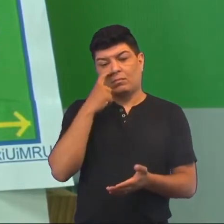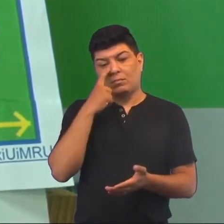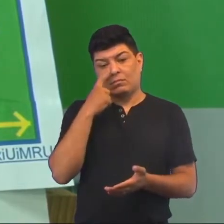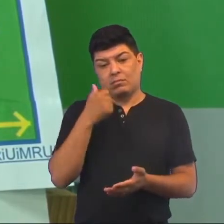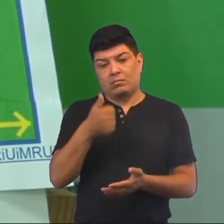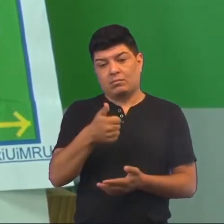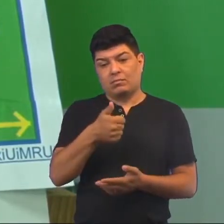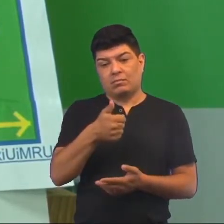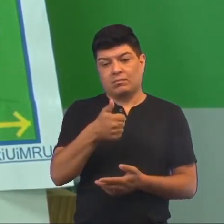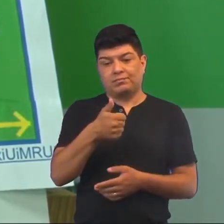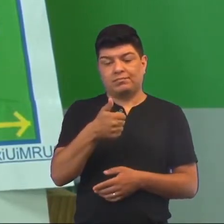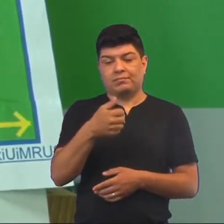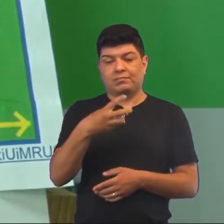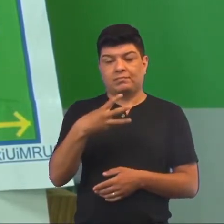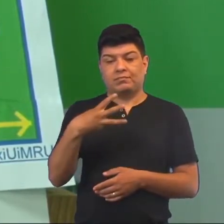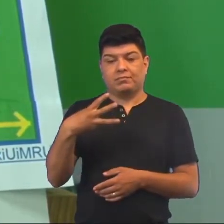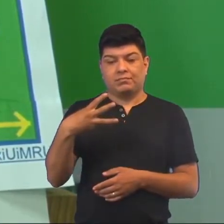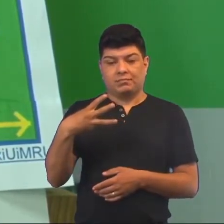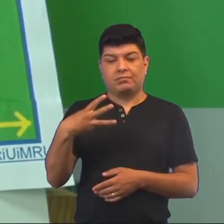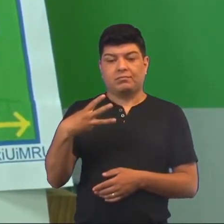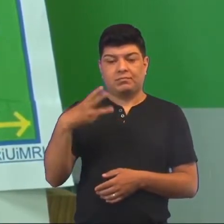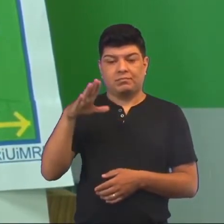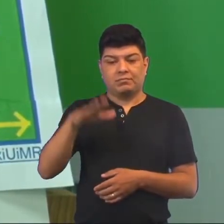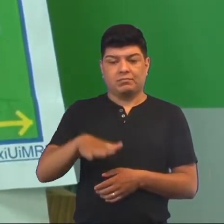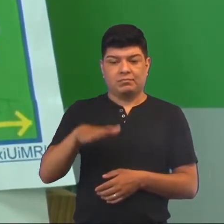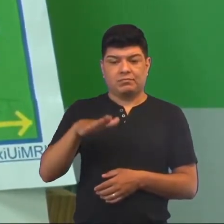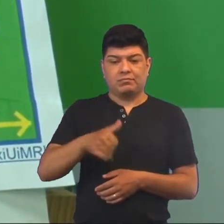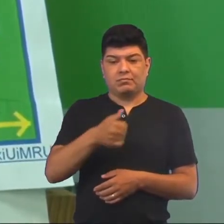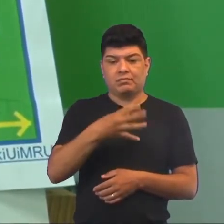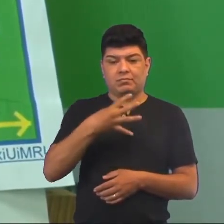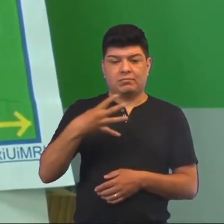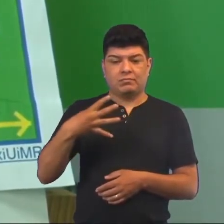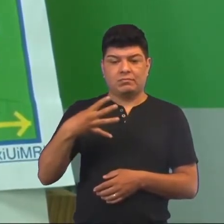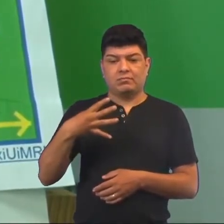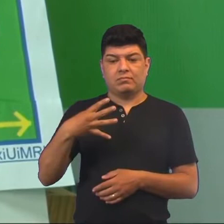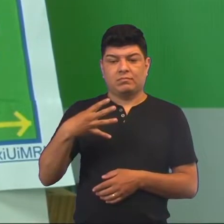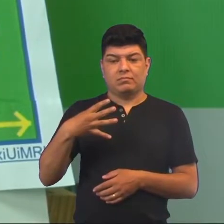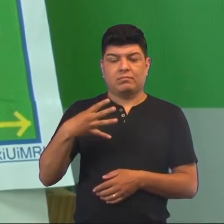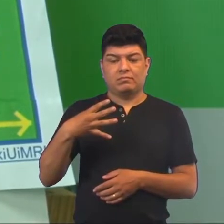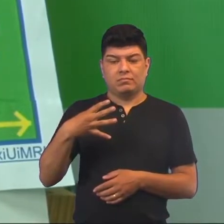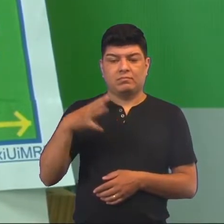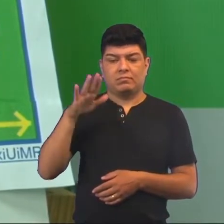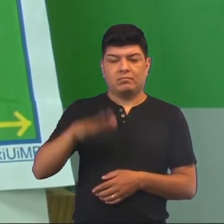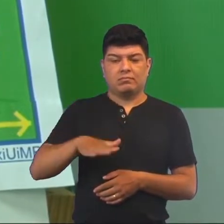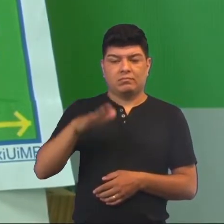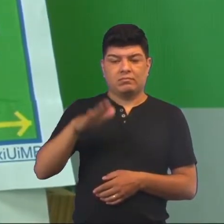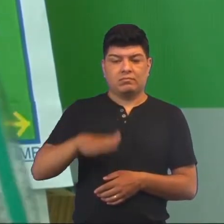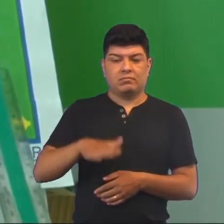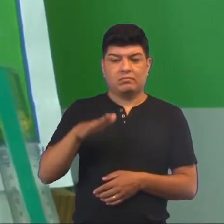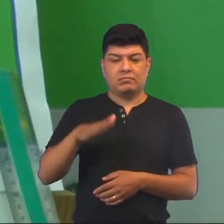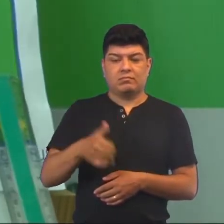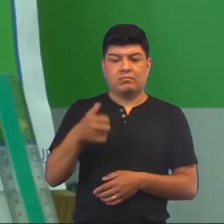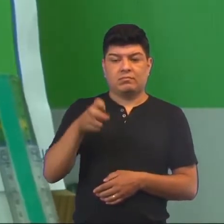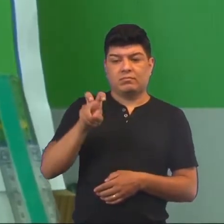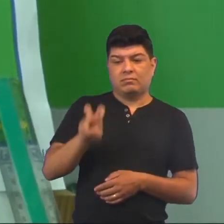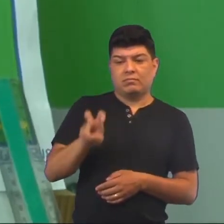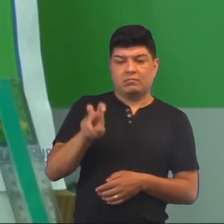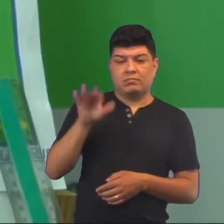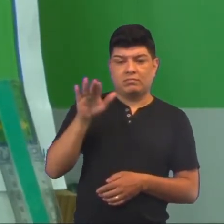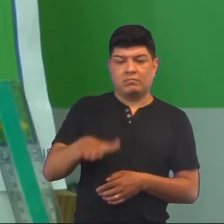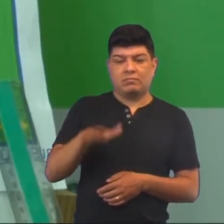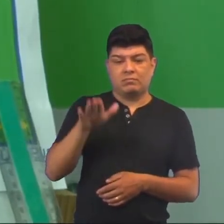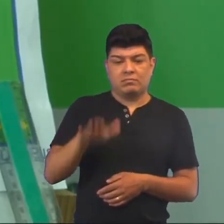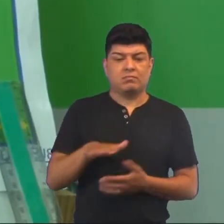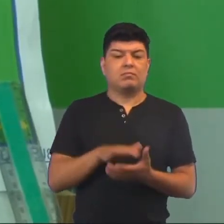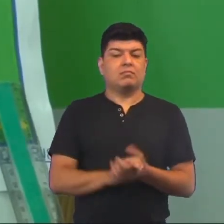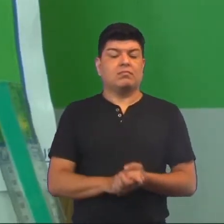igualzinho com a haste, né, na posição do sol, às 13 horas, às 12, às 14, né, 2 horas da tarde, às